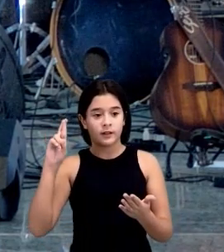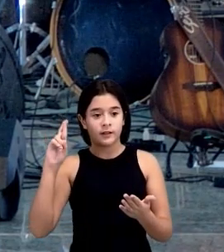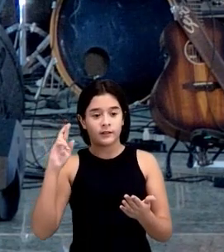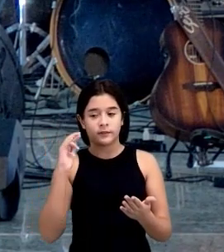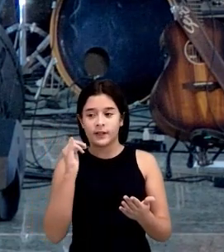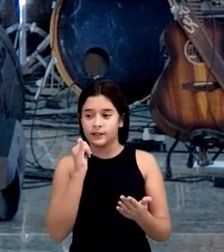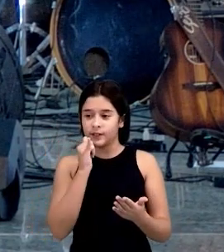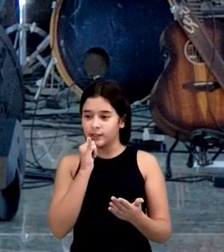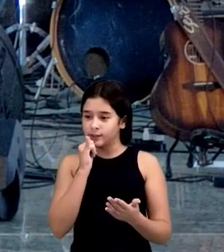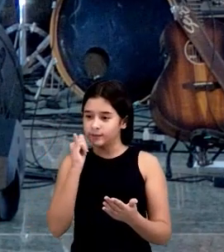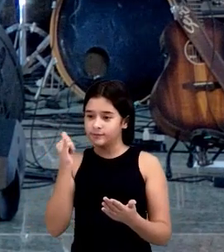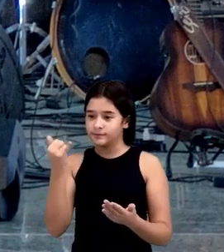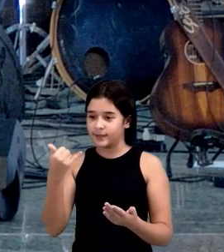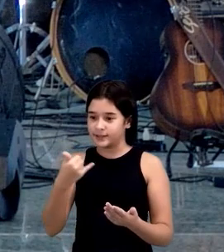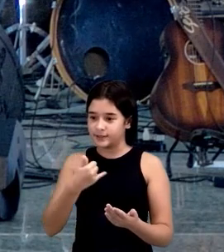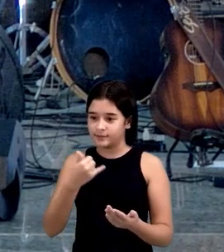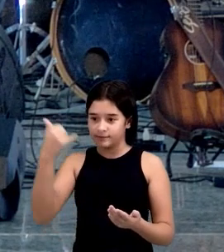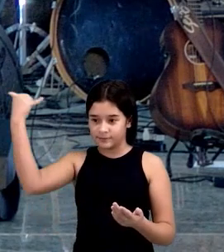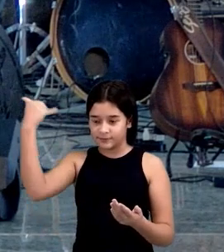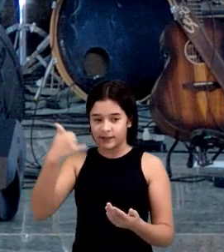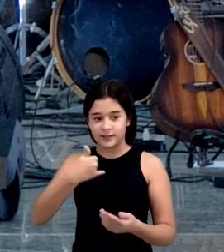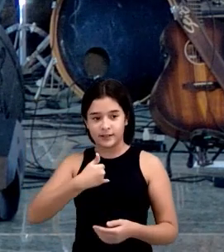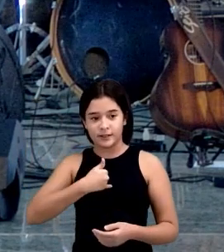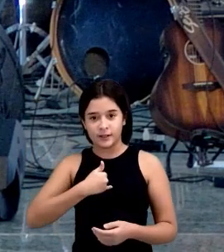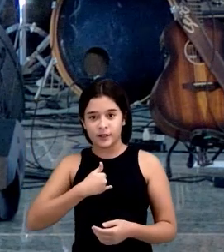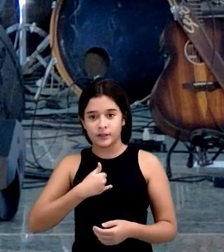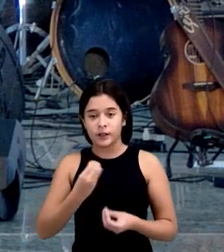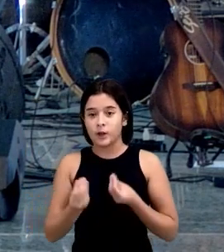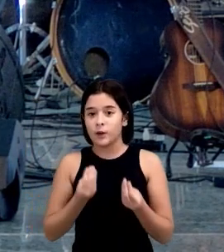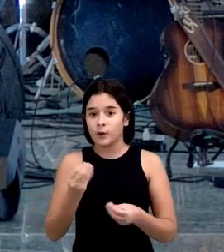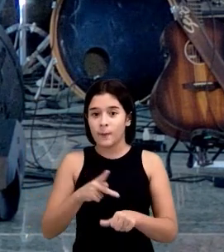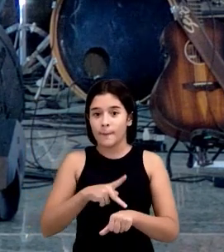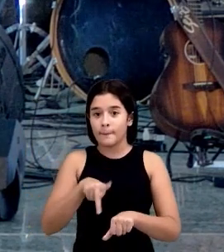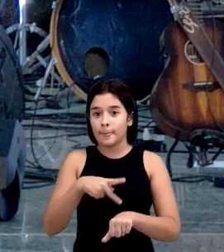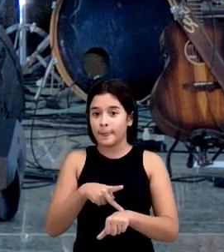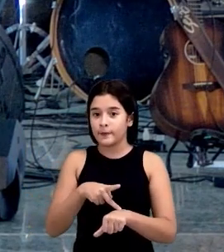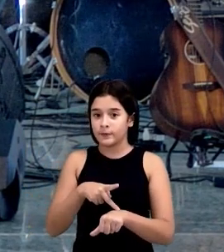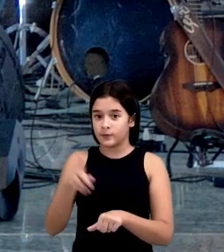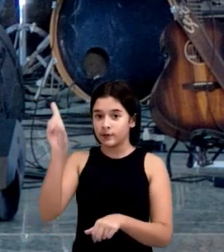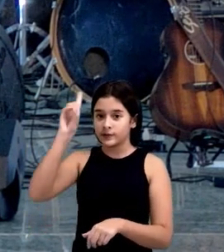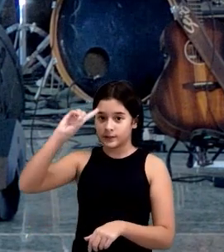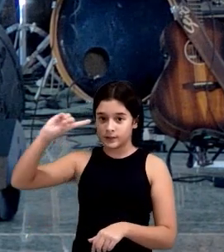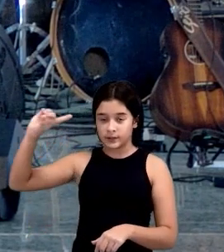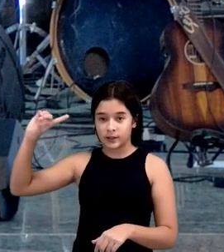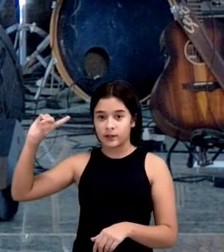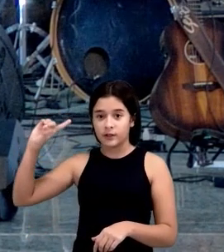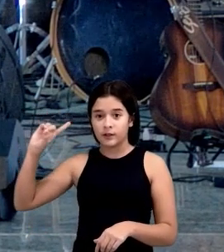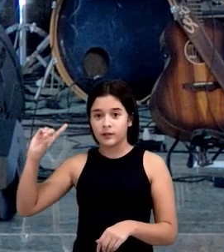Deus, onde você esteja, você precisa ser um elemento que promova